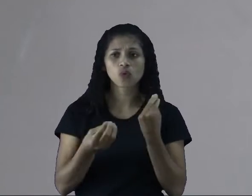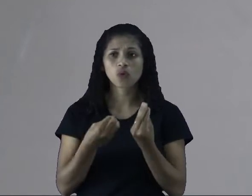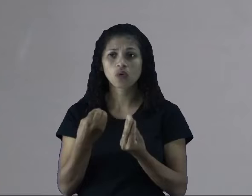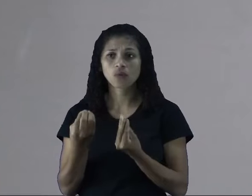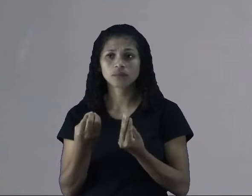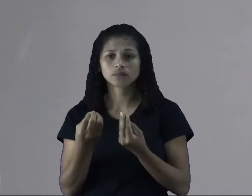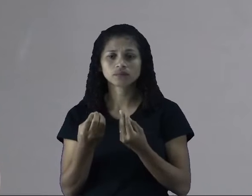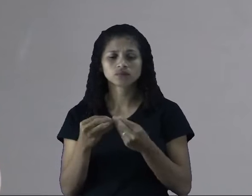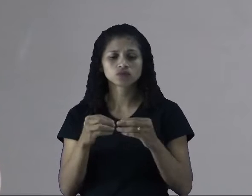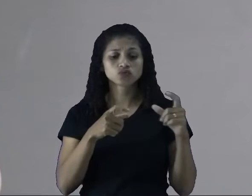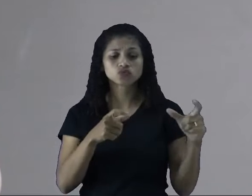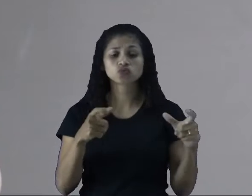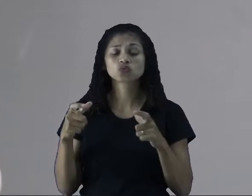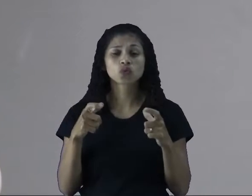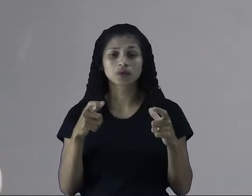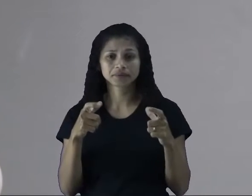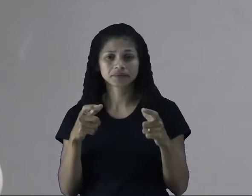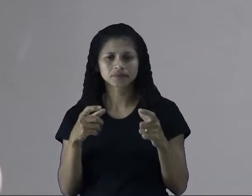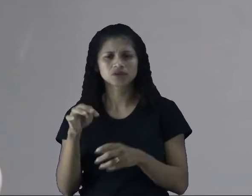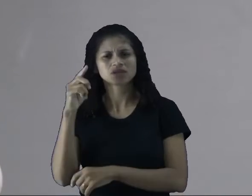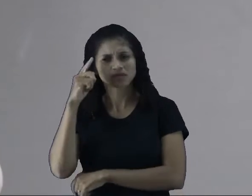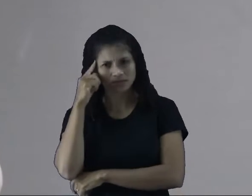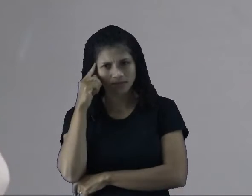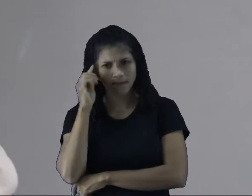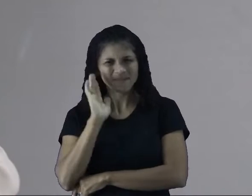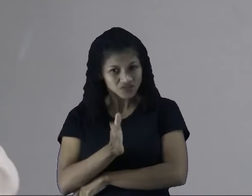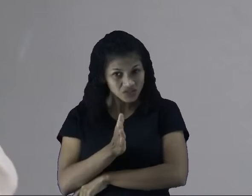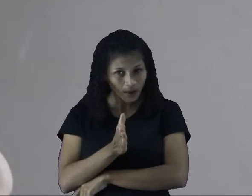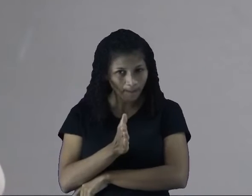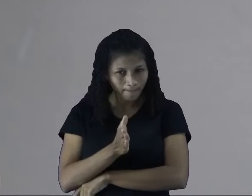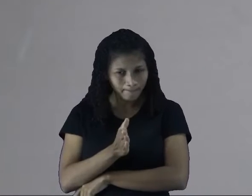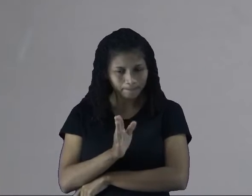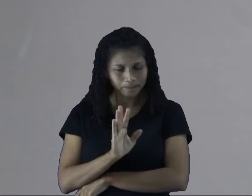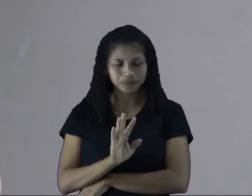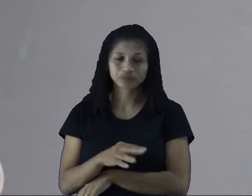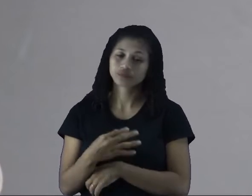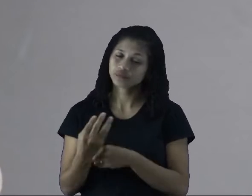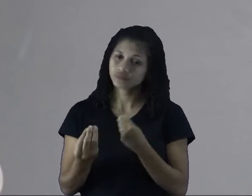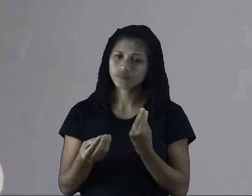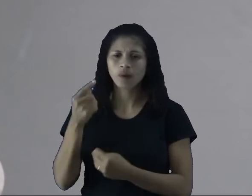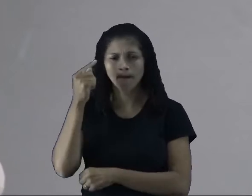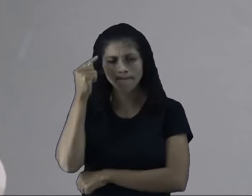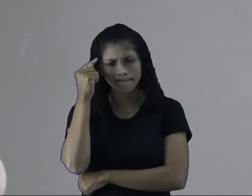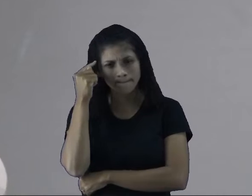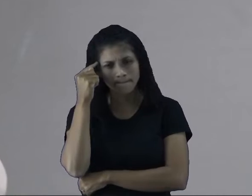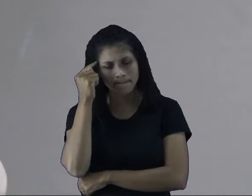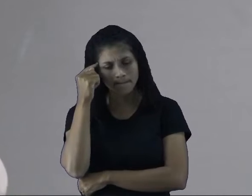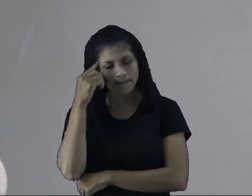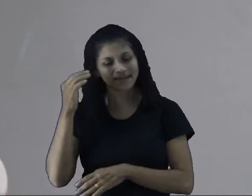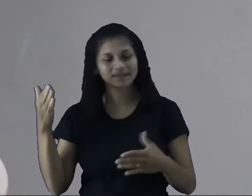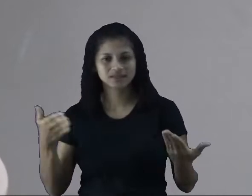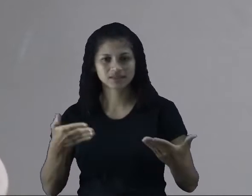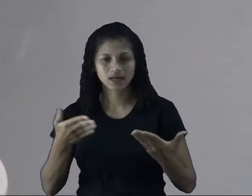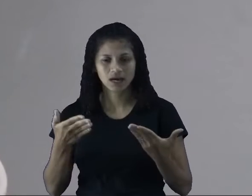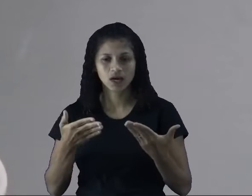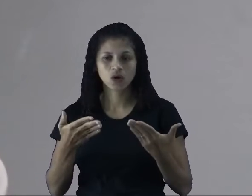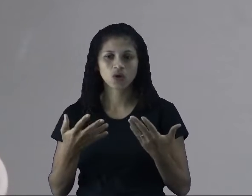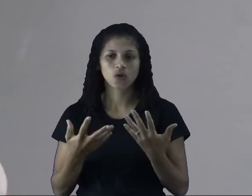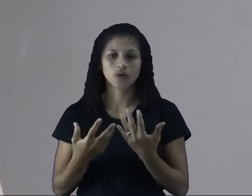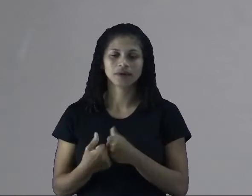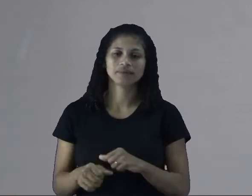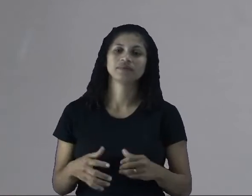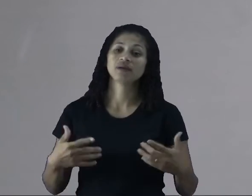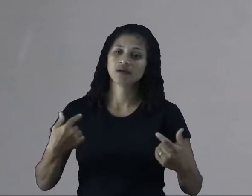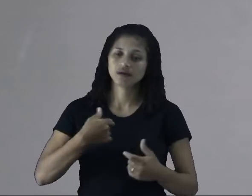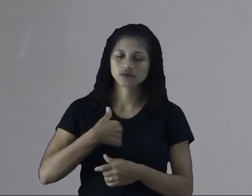pensarem. Já pensaram a respeito disso, sim ou não? Caso vocês não tenham pensado, pensem agora e já vou dar aqui a resposta para